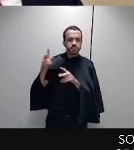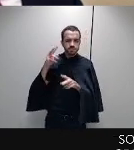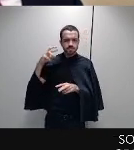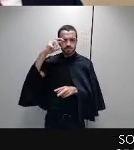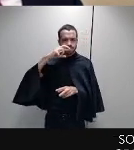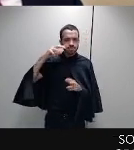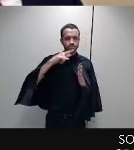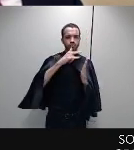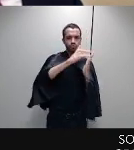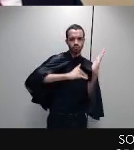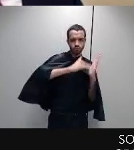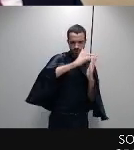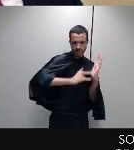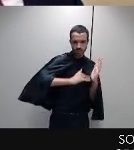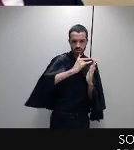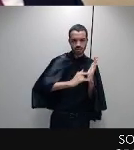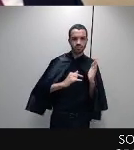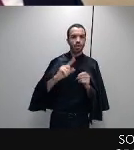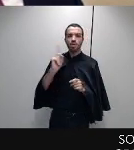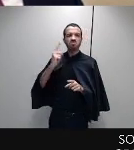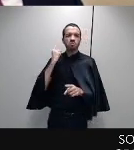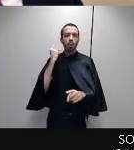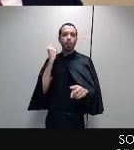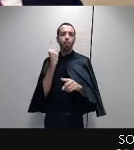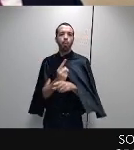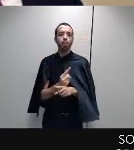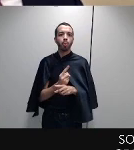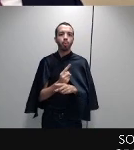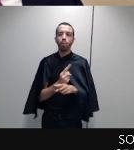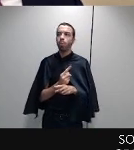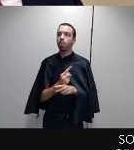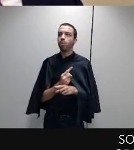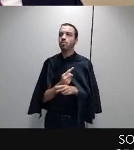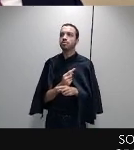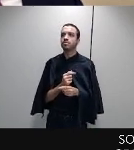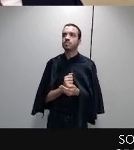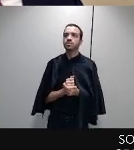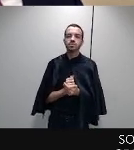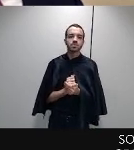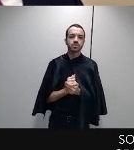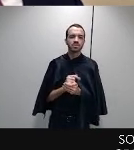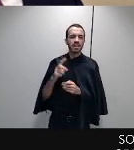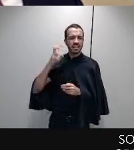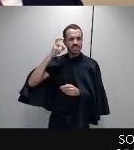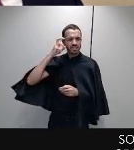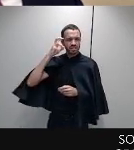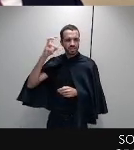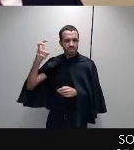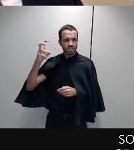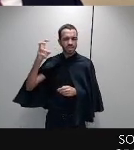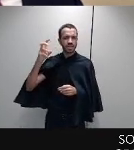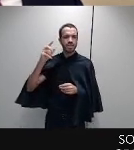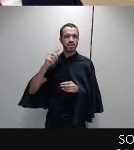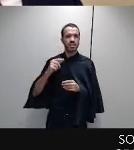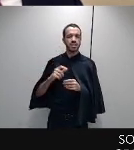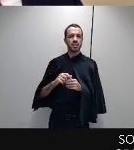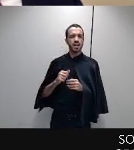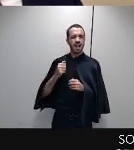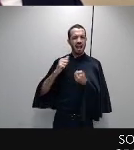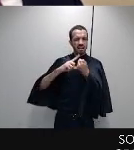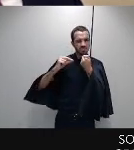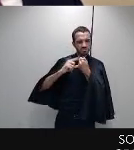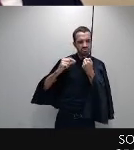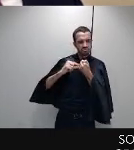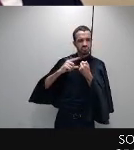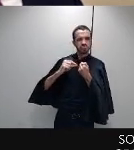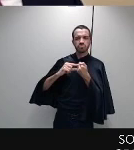falimentar não encontra óbice na legislação aplicável inteligência dos artigos da CTN 29